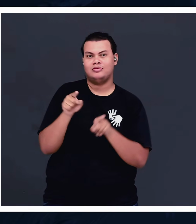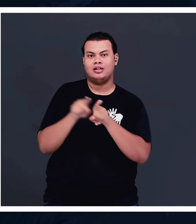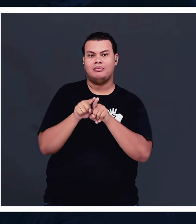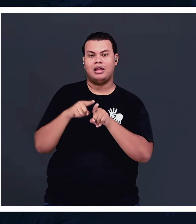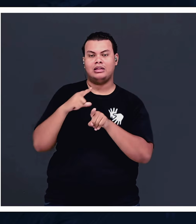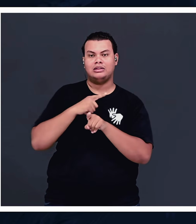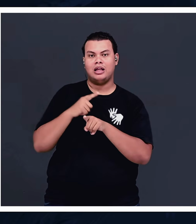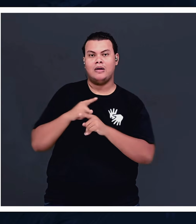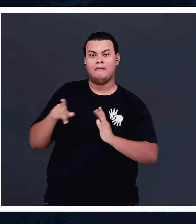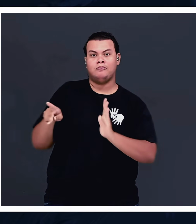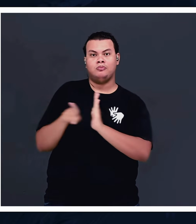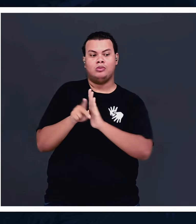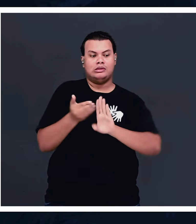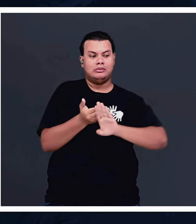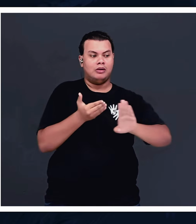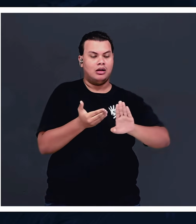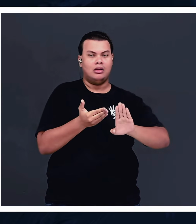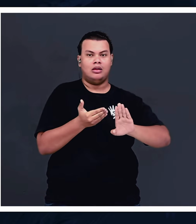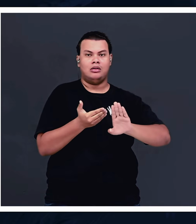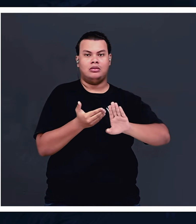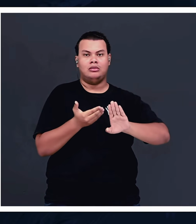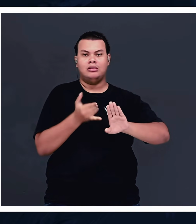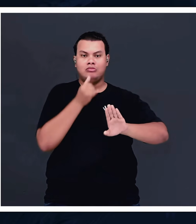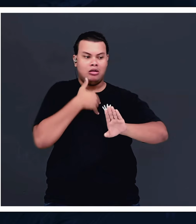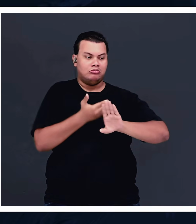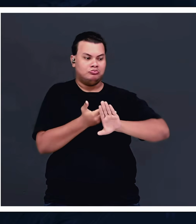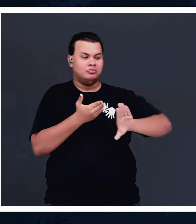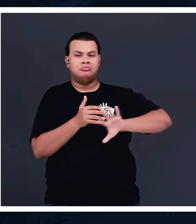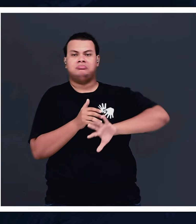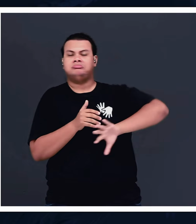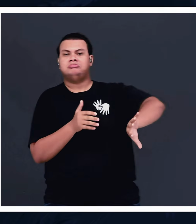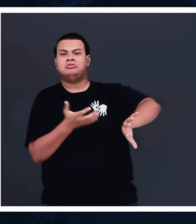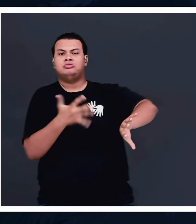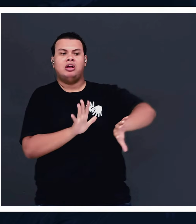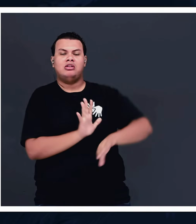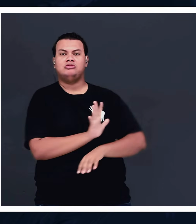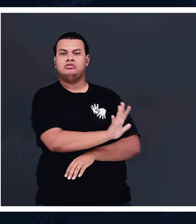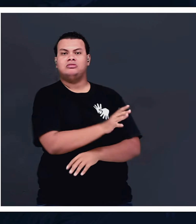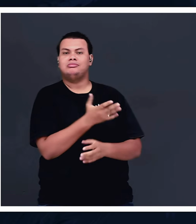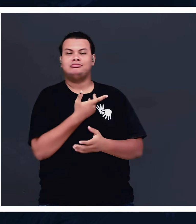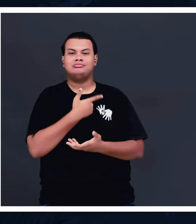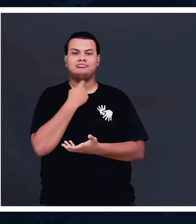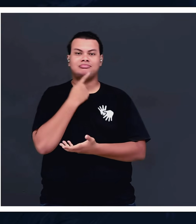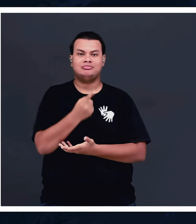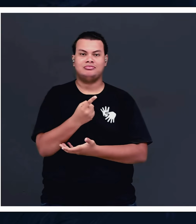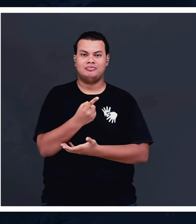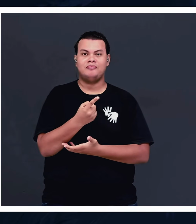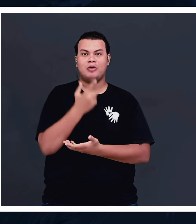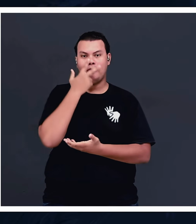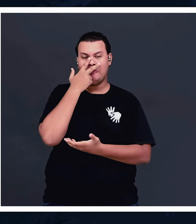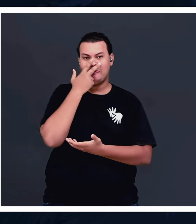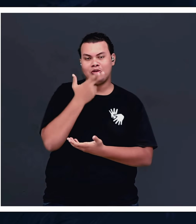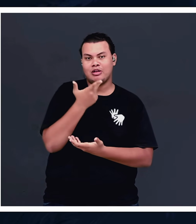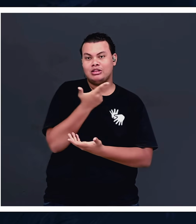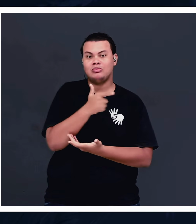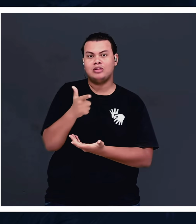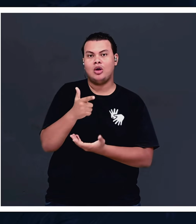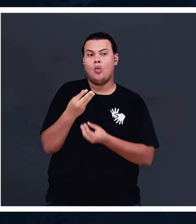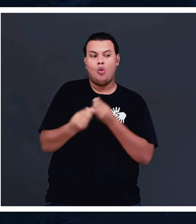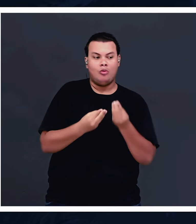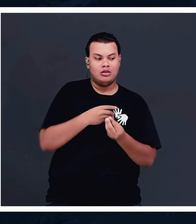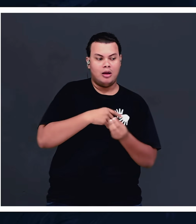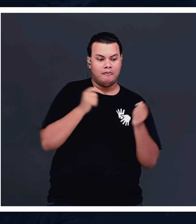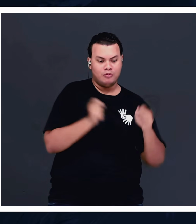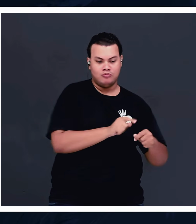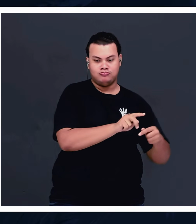ficar completamente isolado, como se fosse um exame de laboratório. Essa parte aqui não vai contaminar a